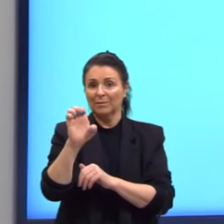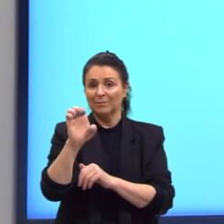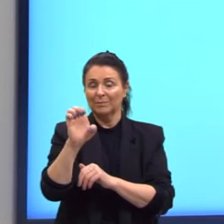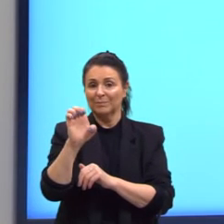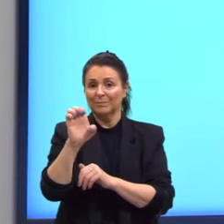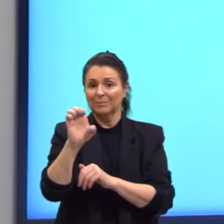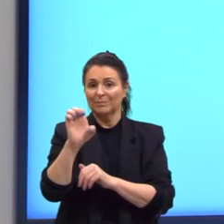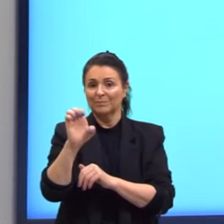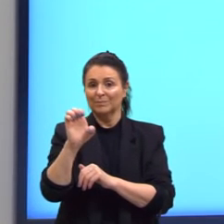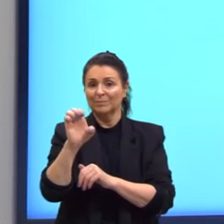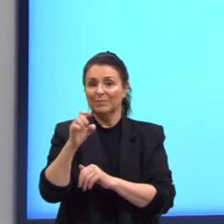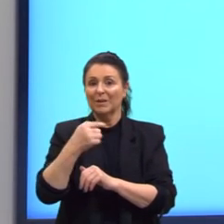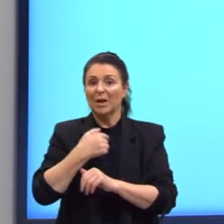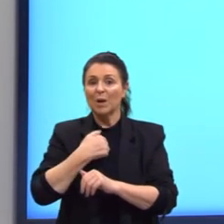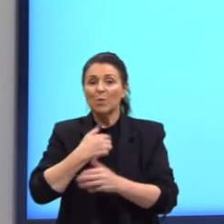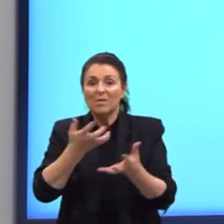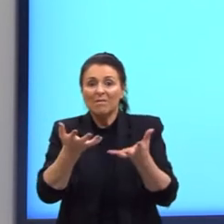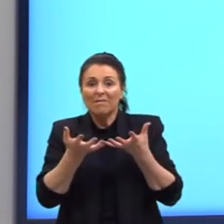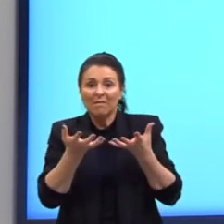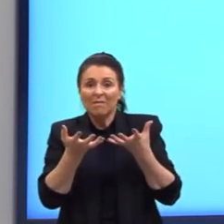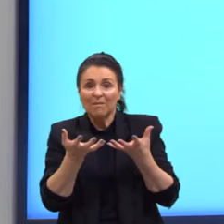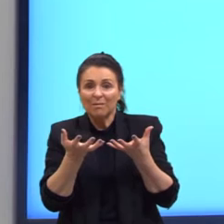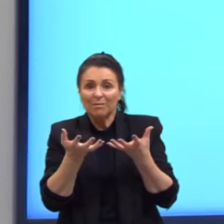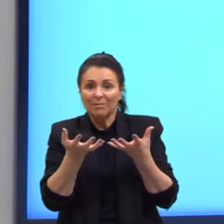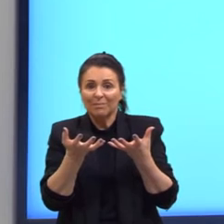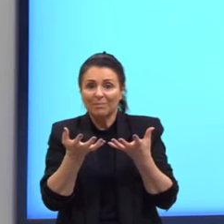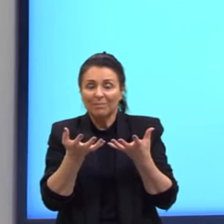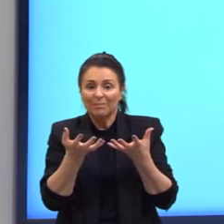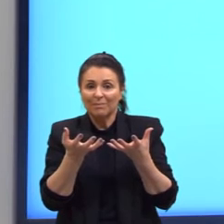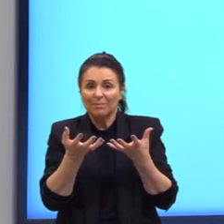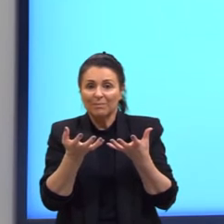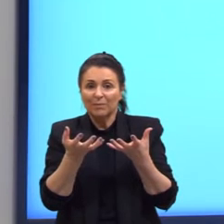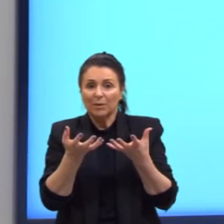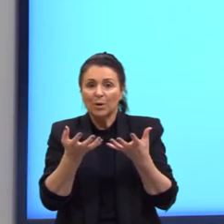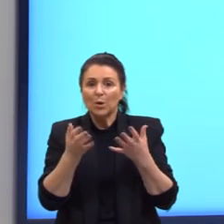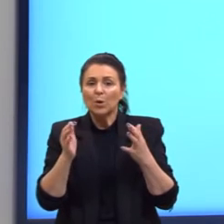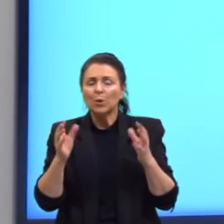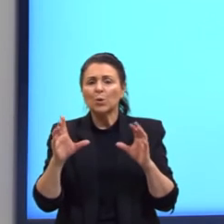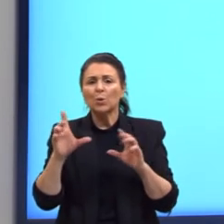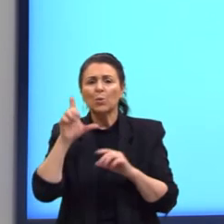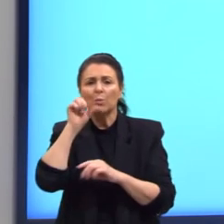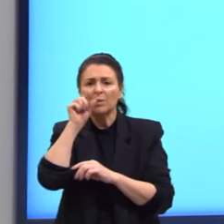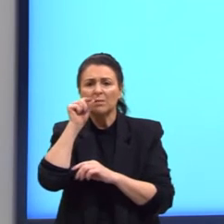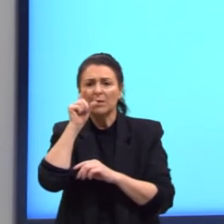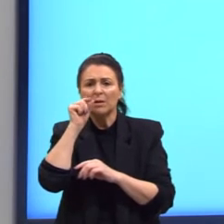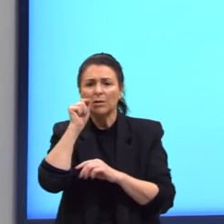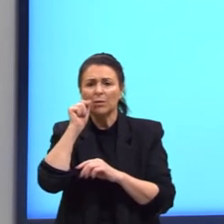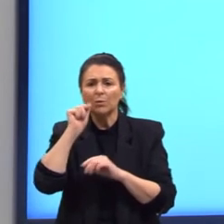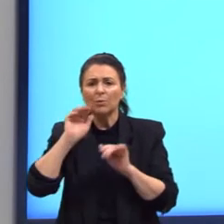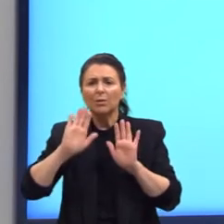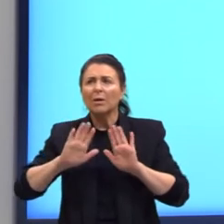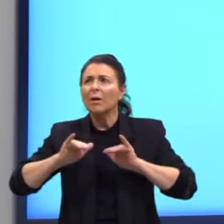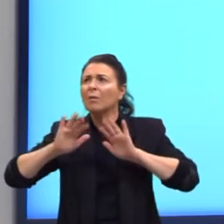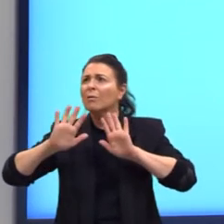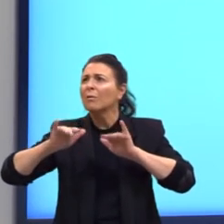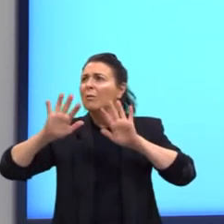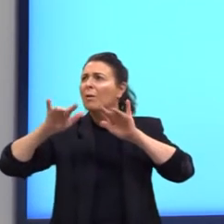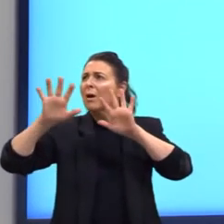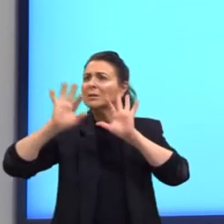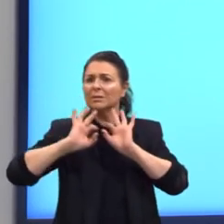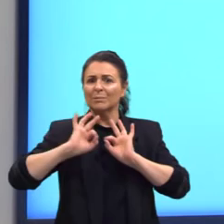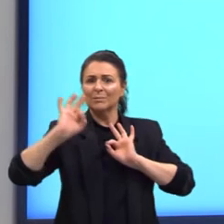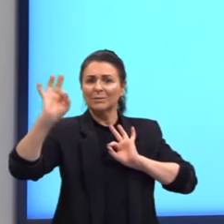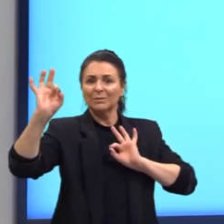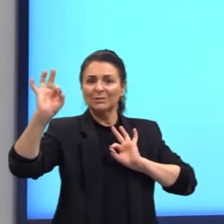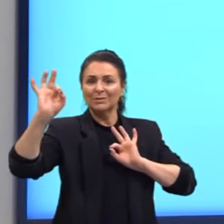fly away 11 desejei que o pássaro voasse para longe então